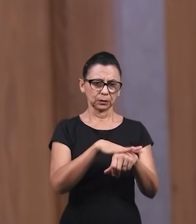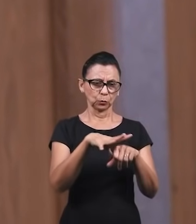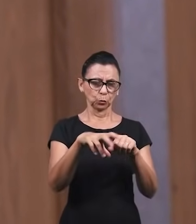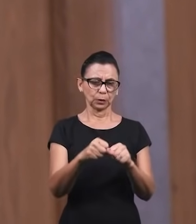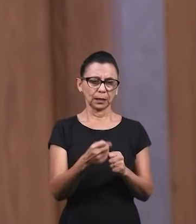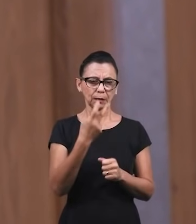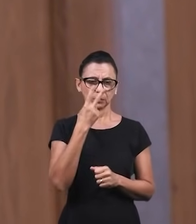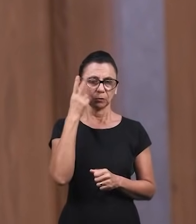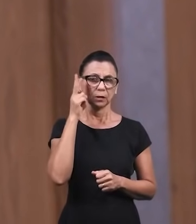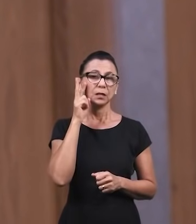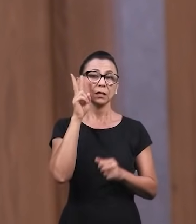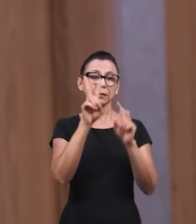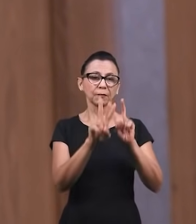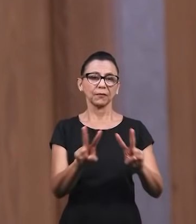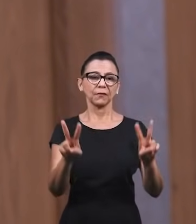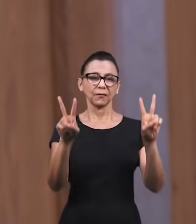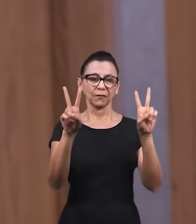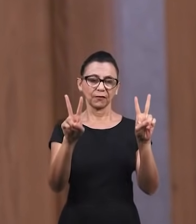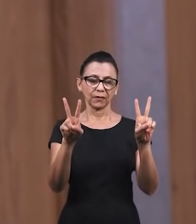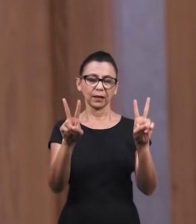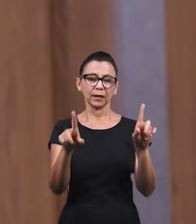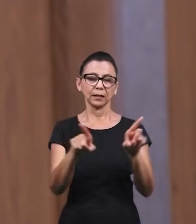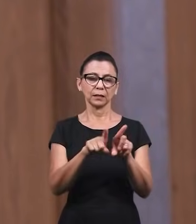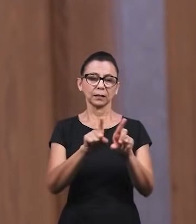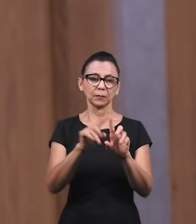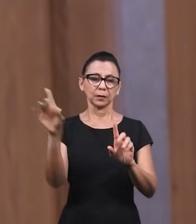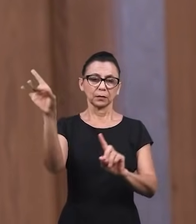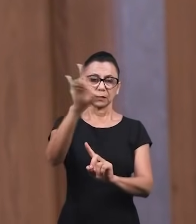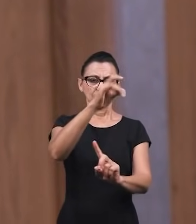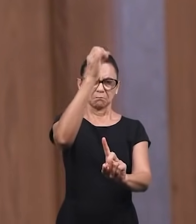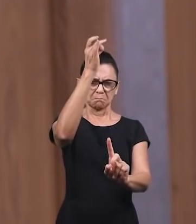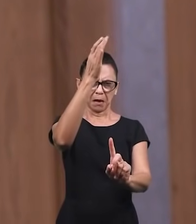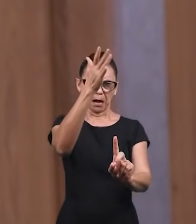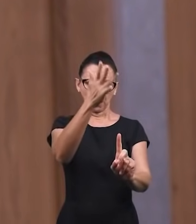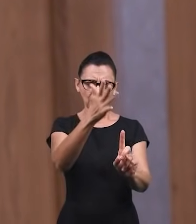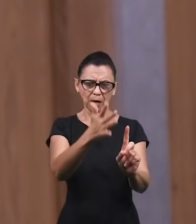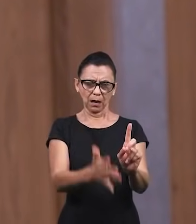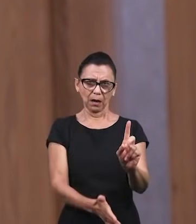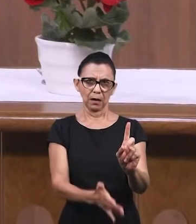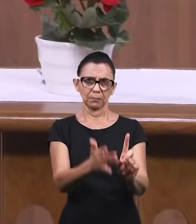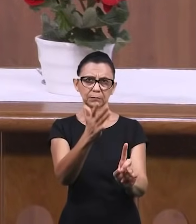e sejas cheio do Espírito Santo.